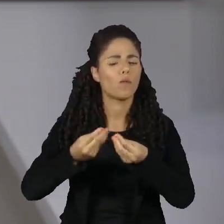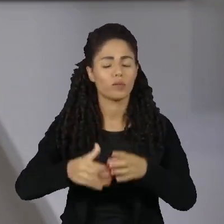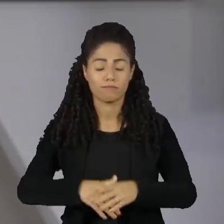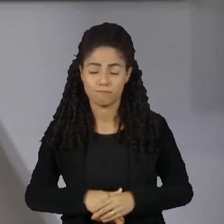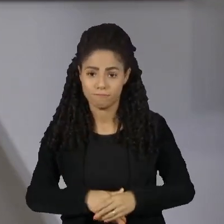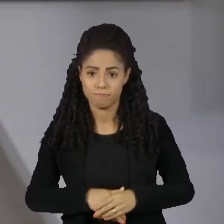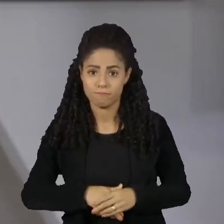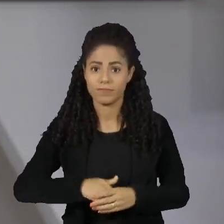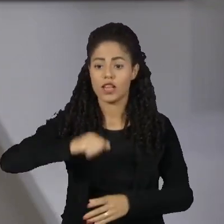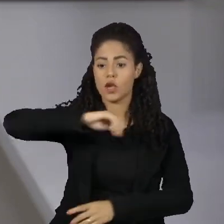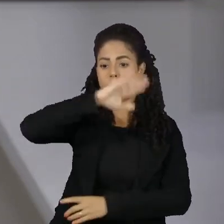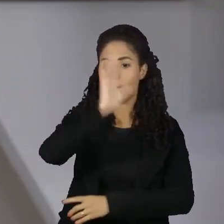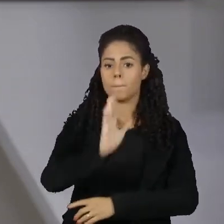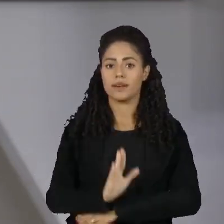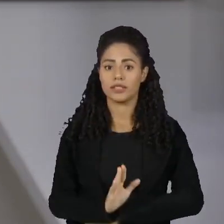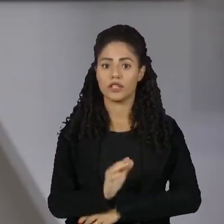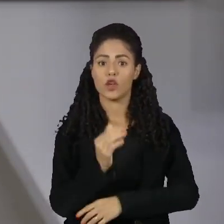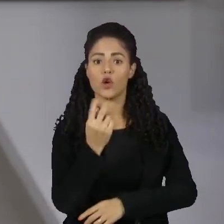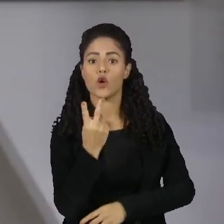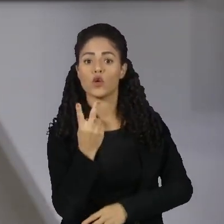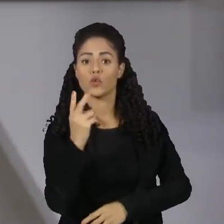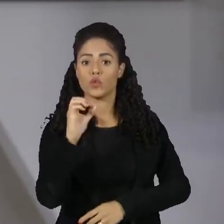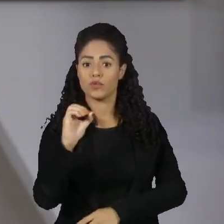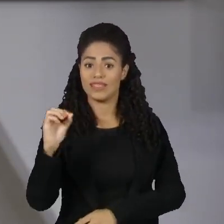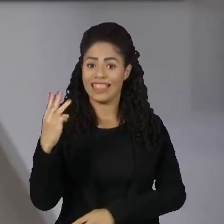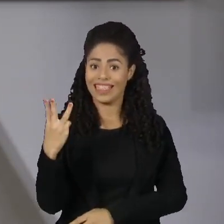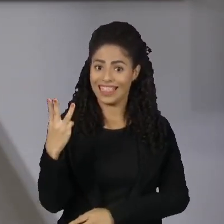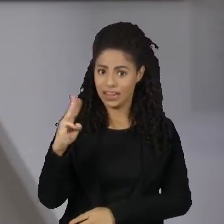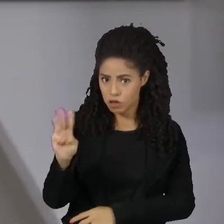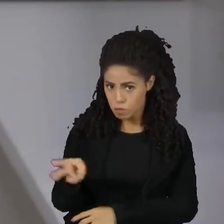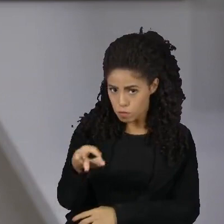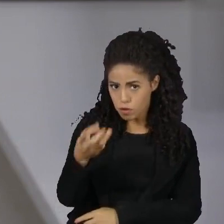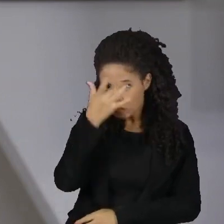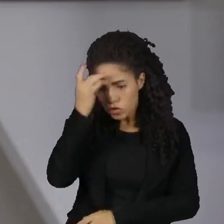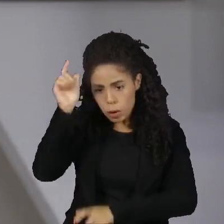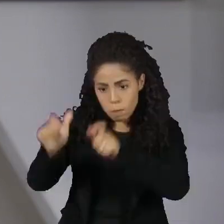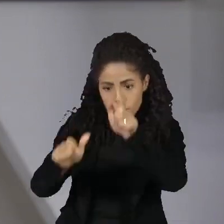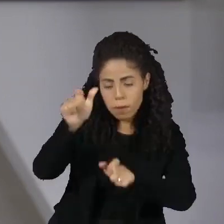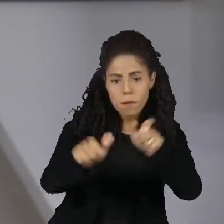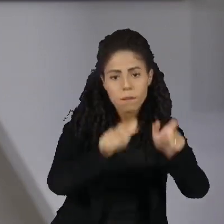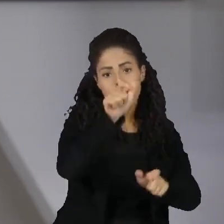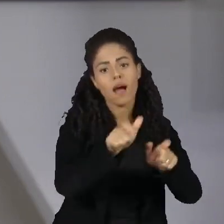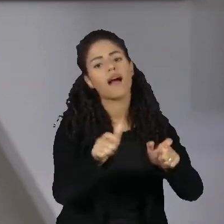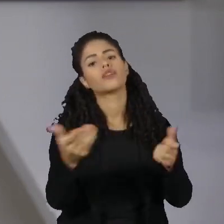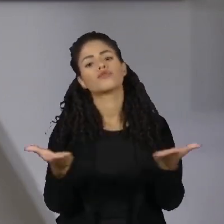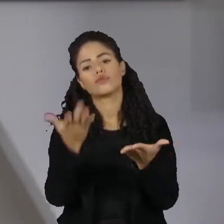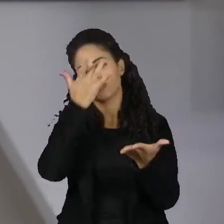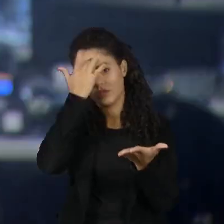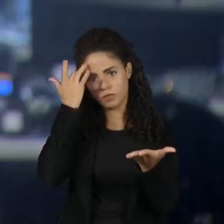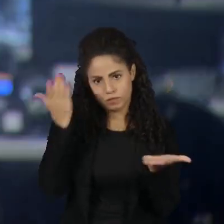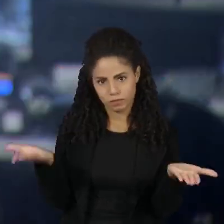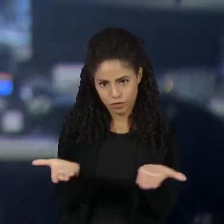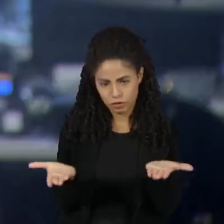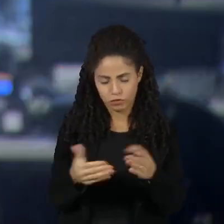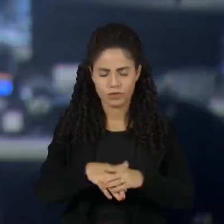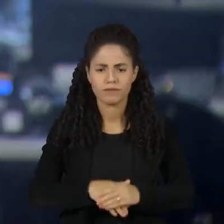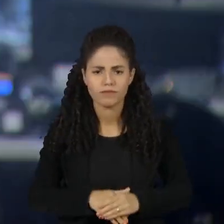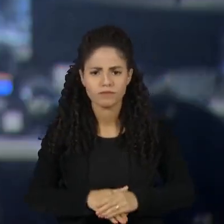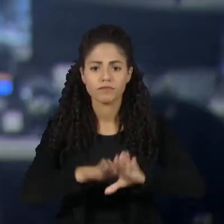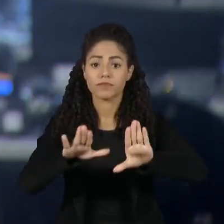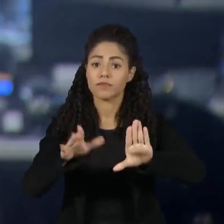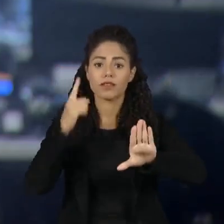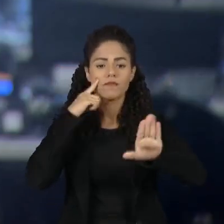Brasil atinge a marca de 203 milhões de habitantes, 5 milhões a menos do que o esperado. O